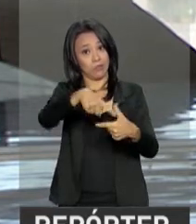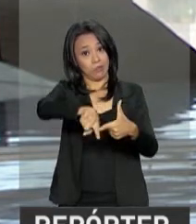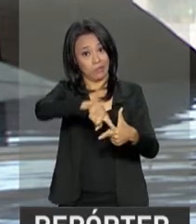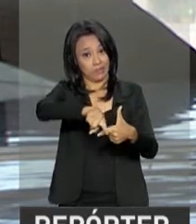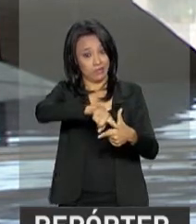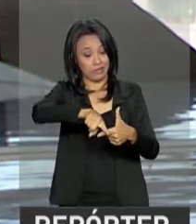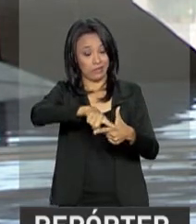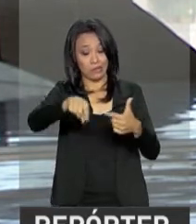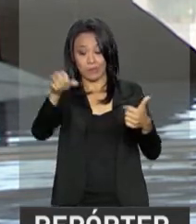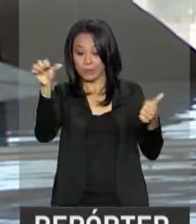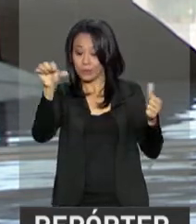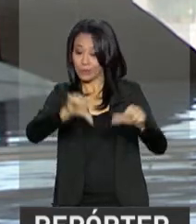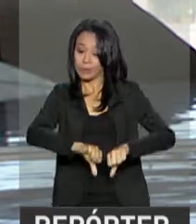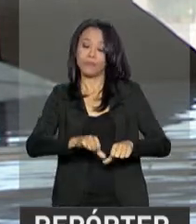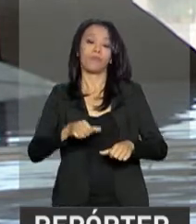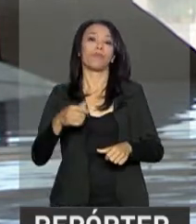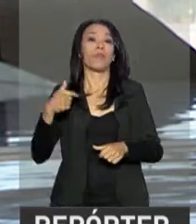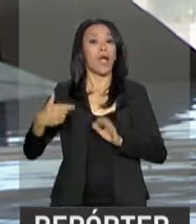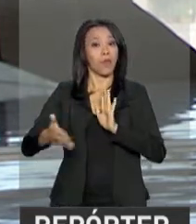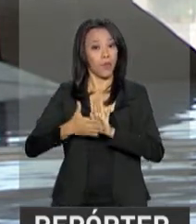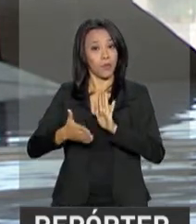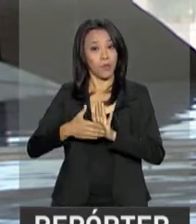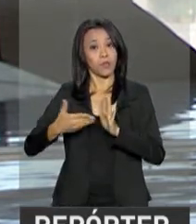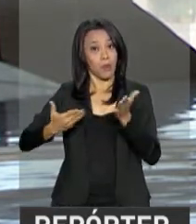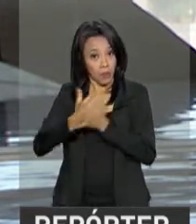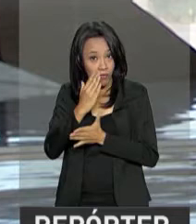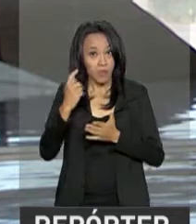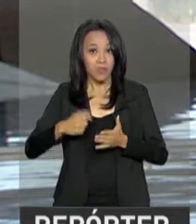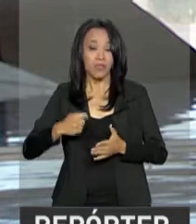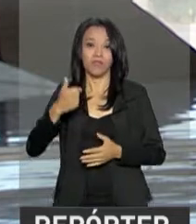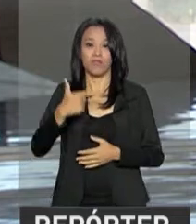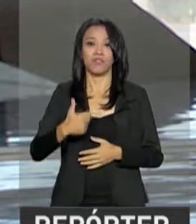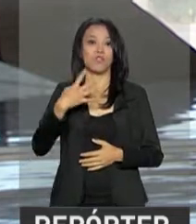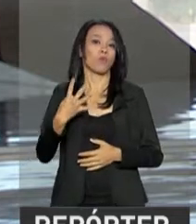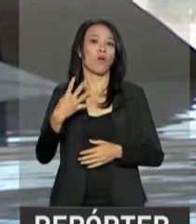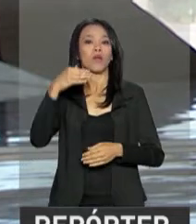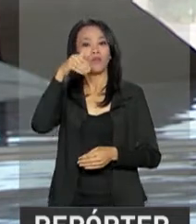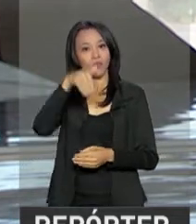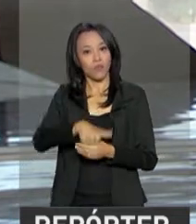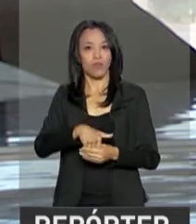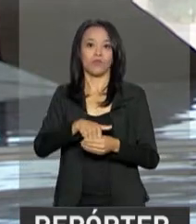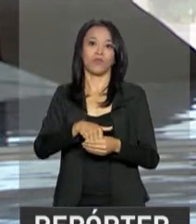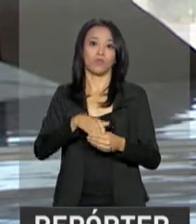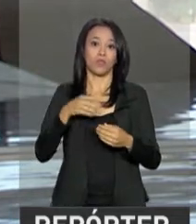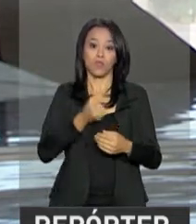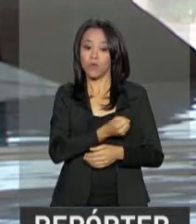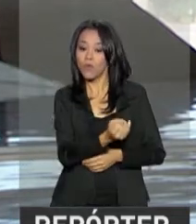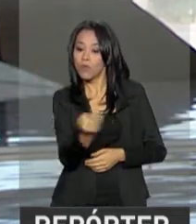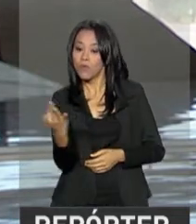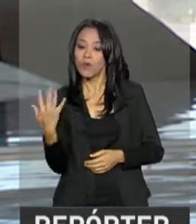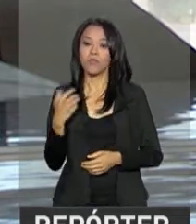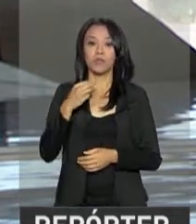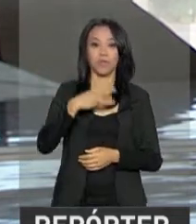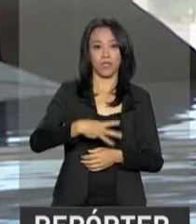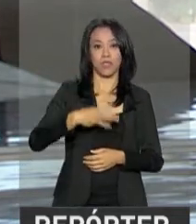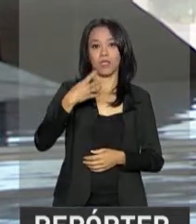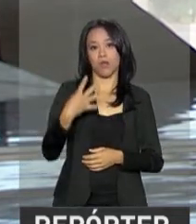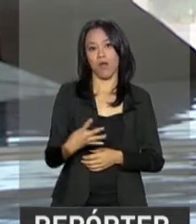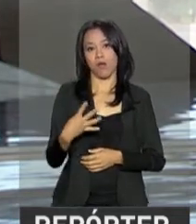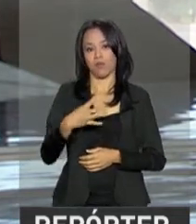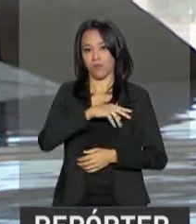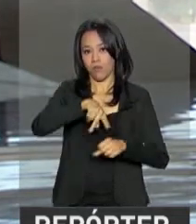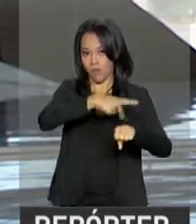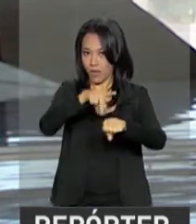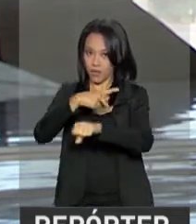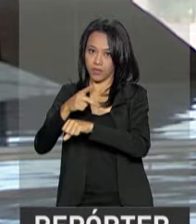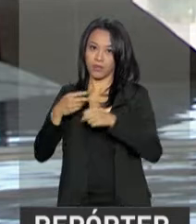para ser aprovada a proposta precisa de 24 votos entre os 34 países que têm participação